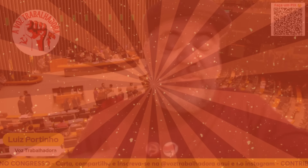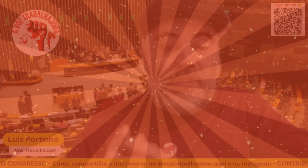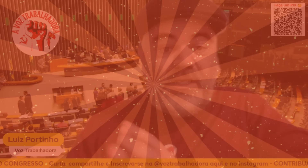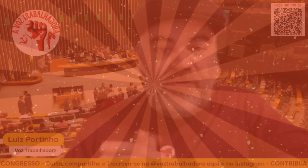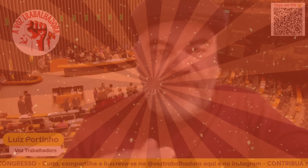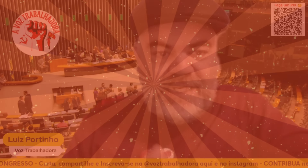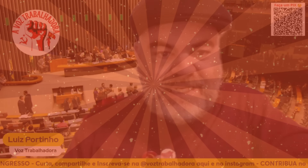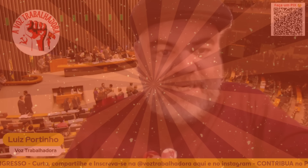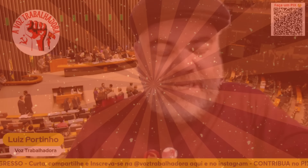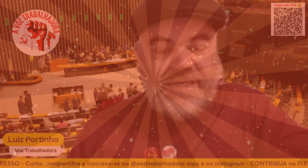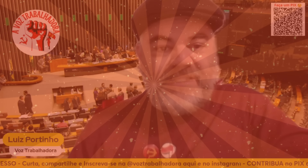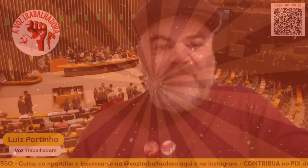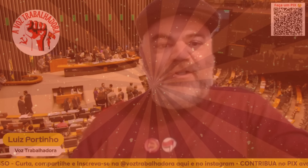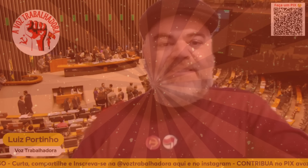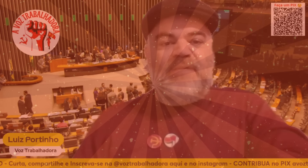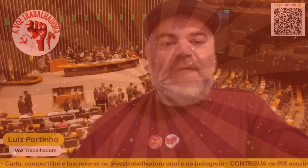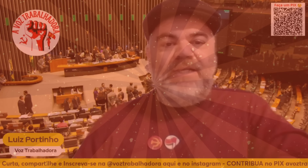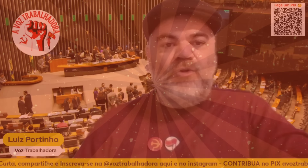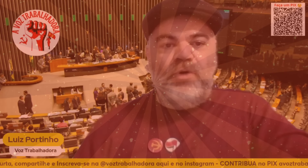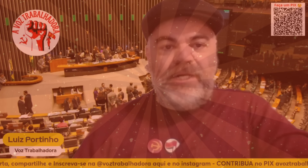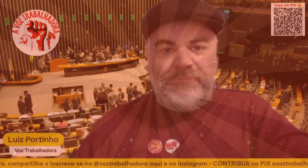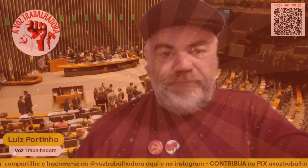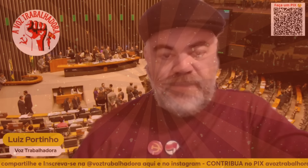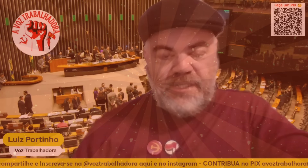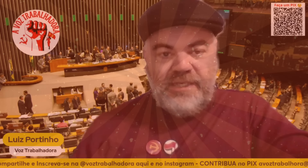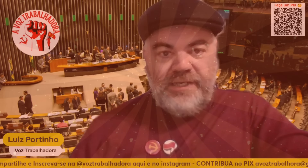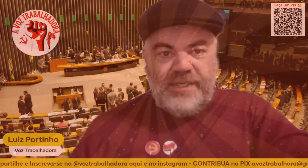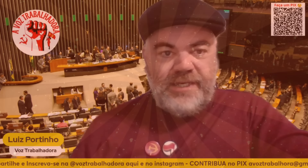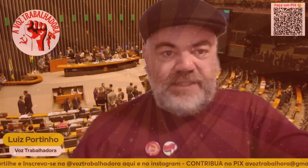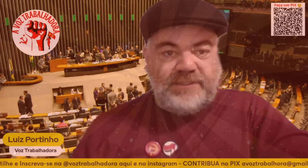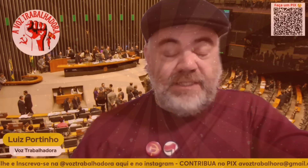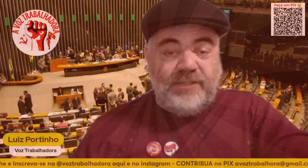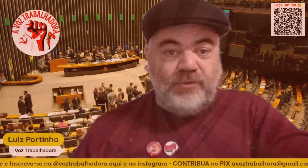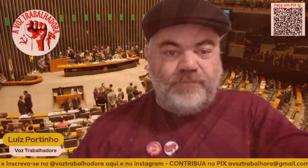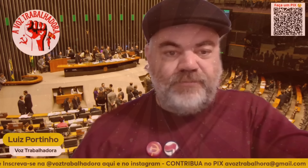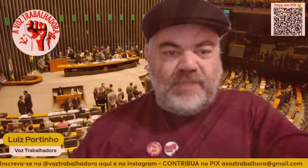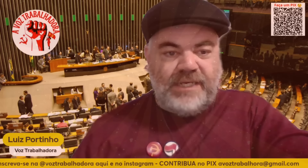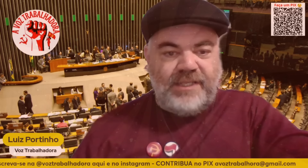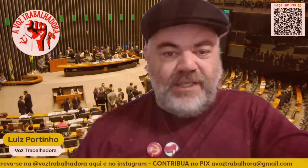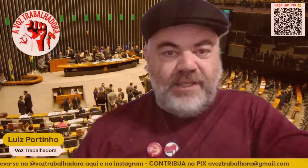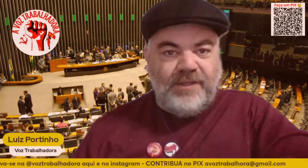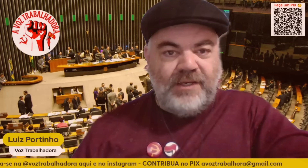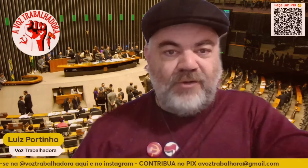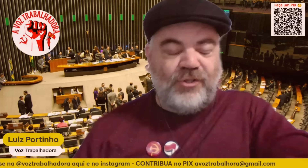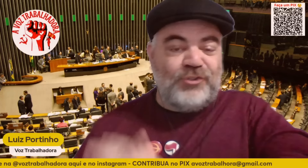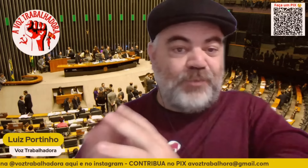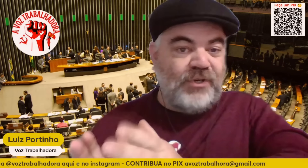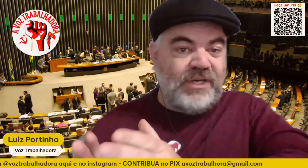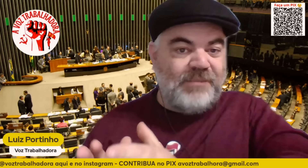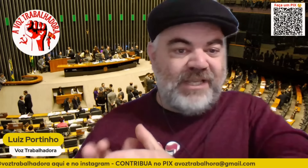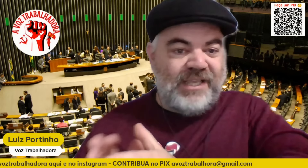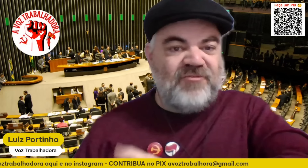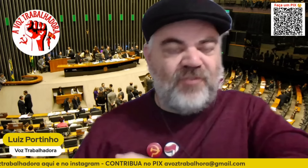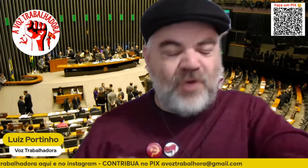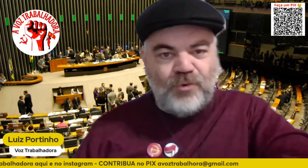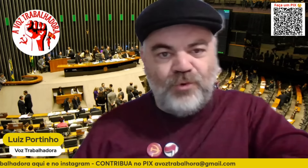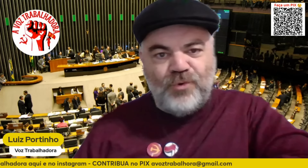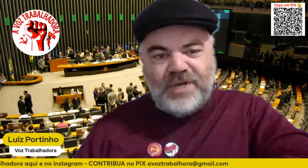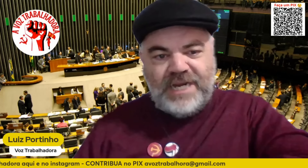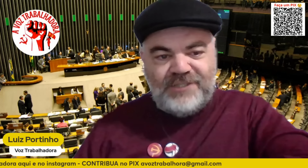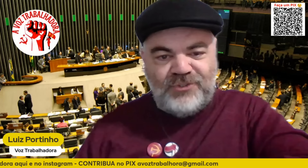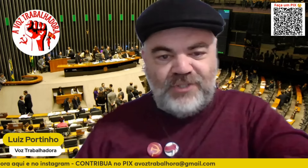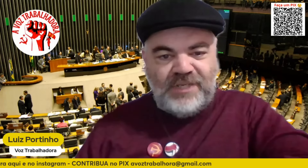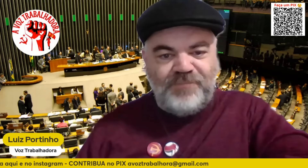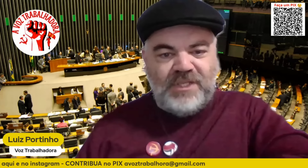Fala pessoal, fala galera da Voz Trabalhadora. Regressando aqui ao nosso programa Em Foco